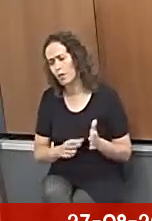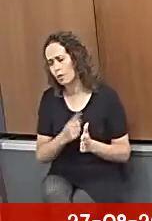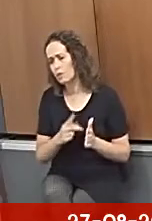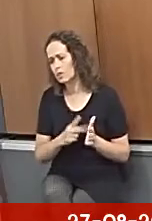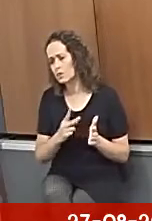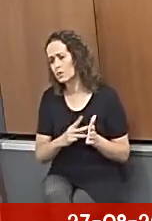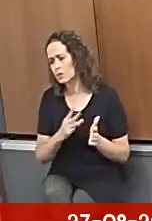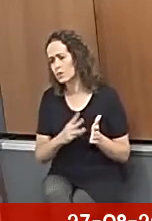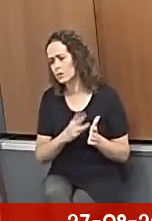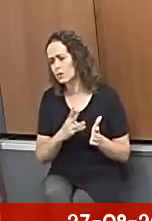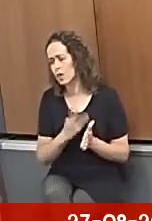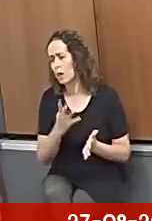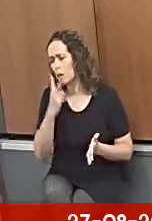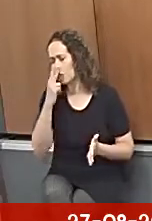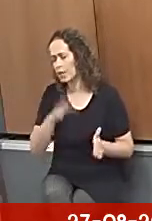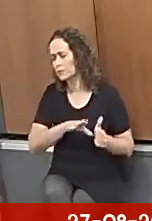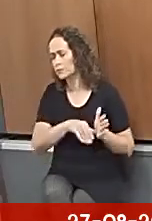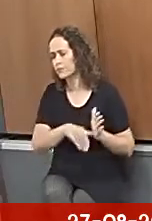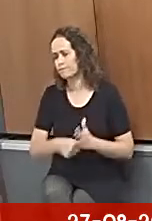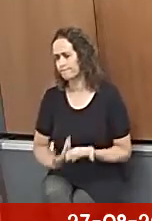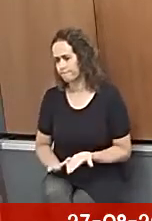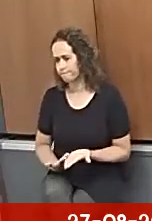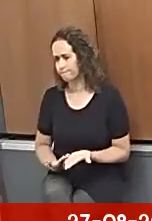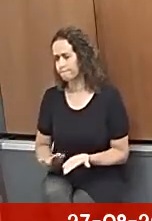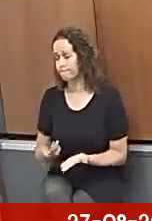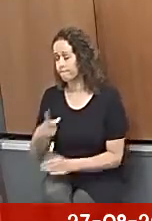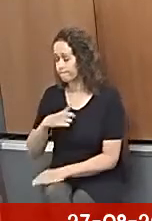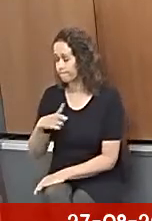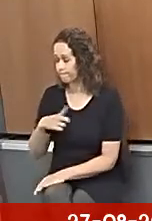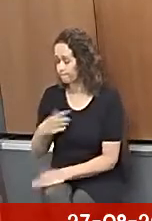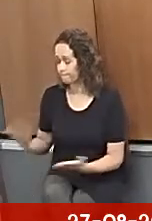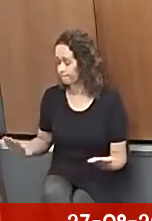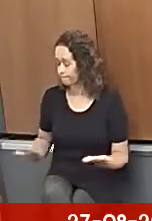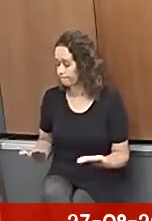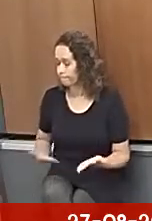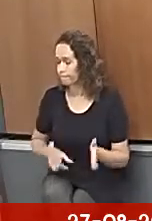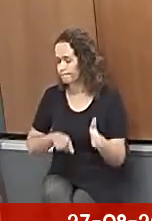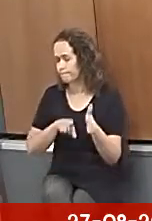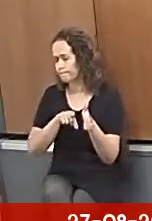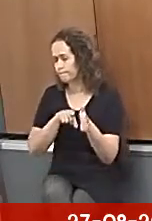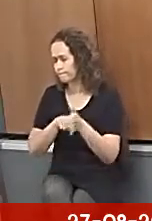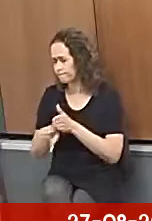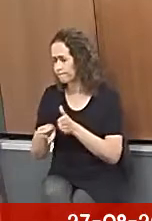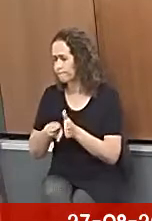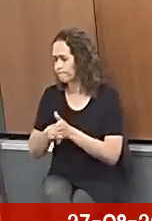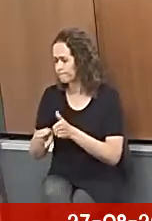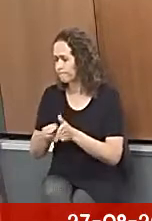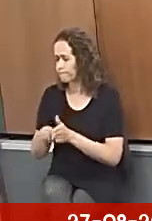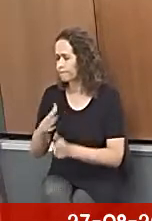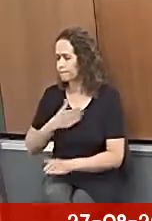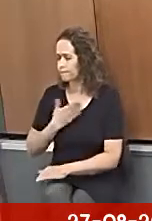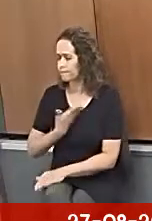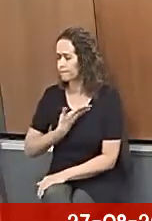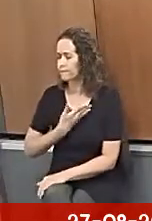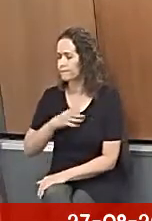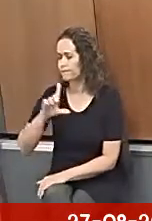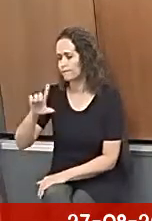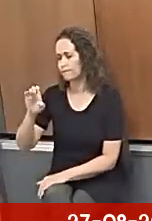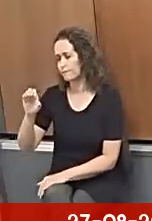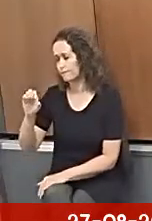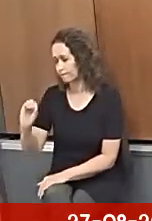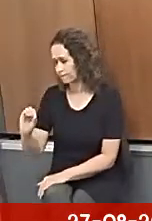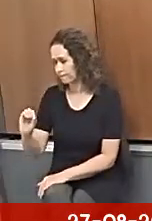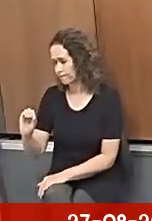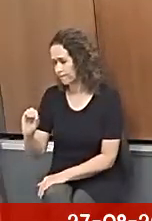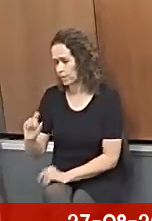continuar eu trago aqui um questionamento feito pelo amigo leo meu xará com